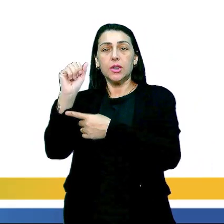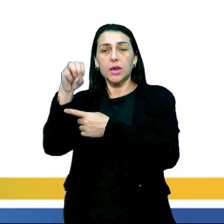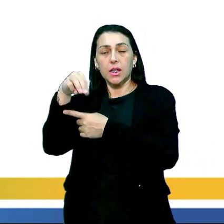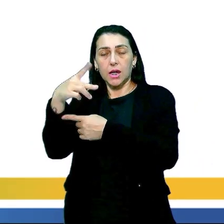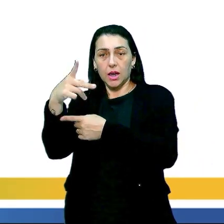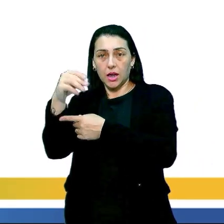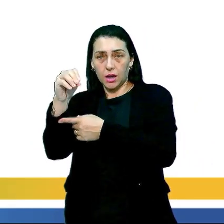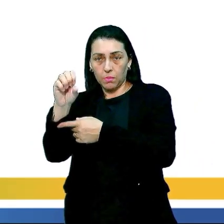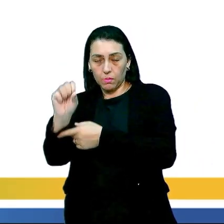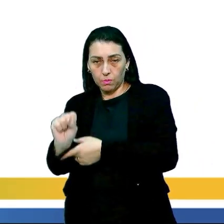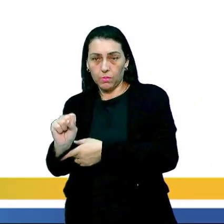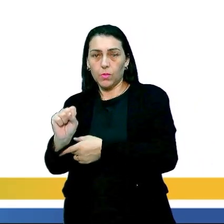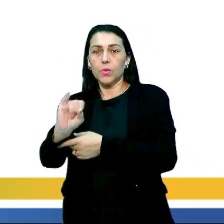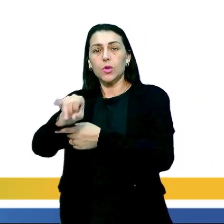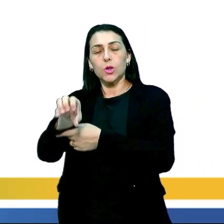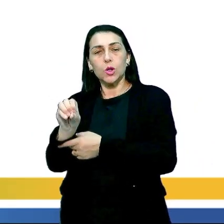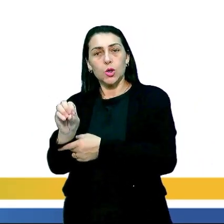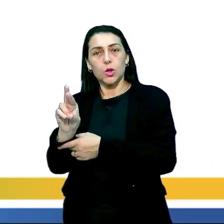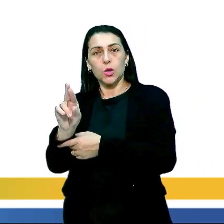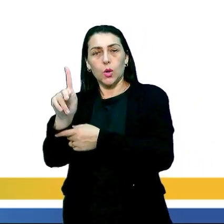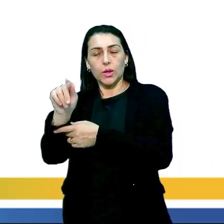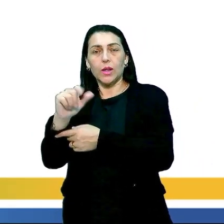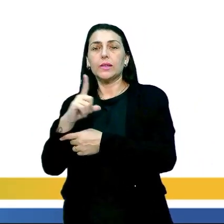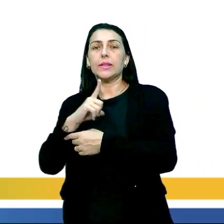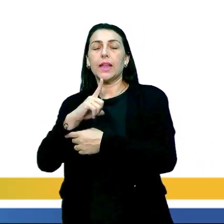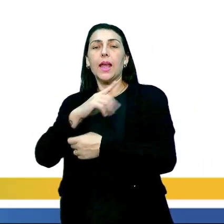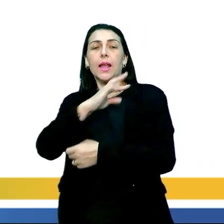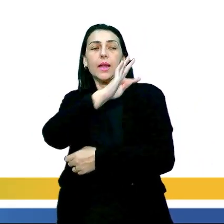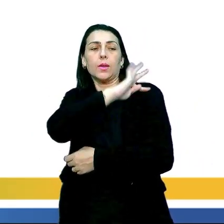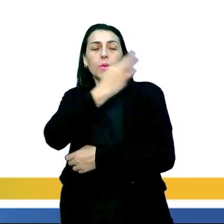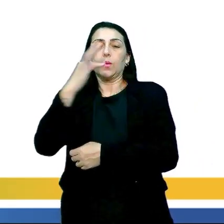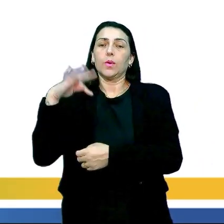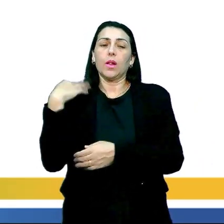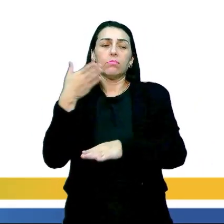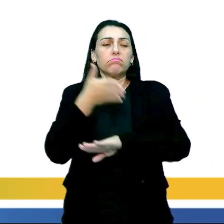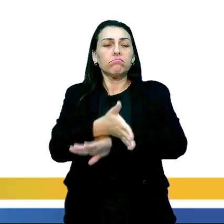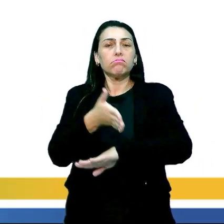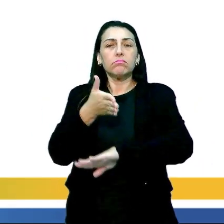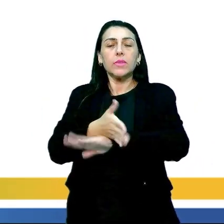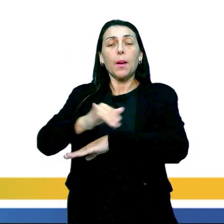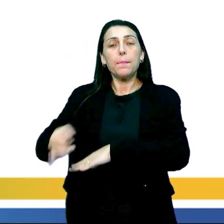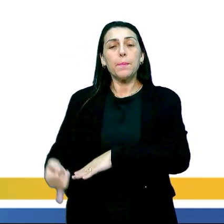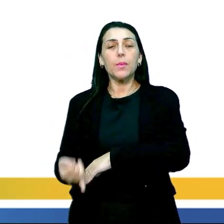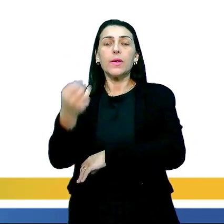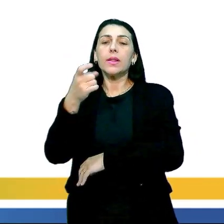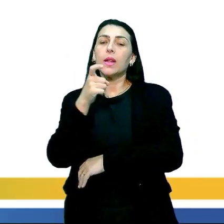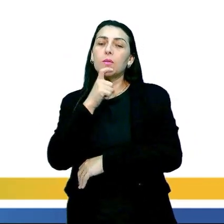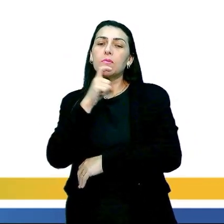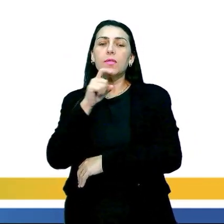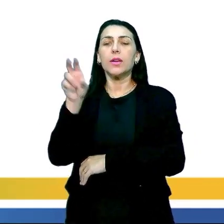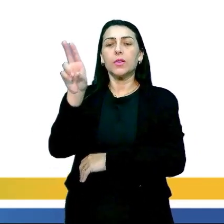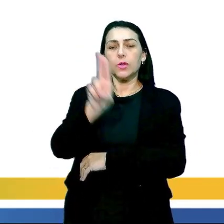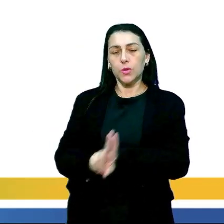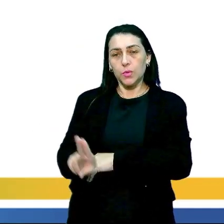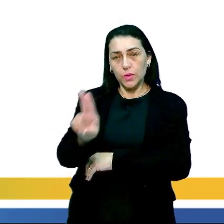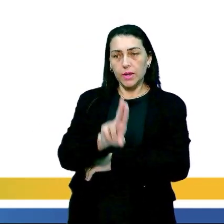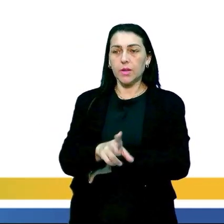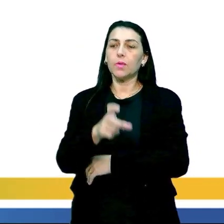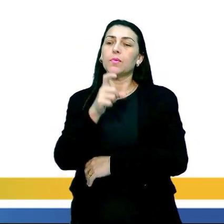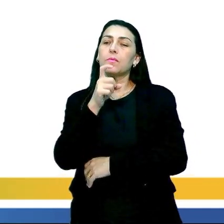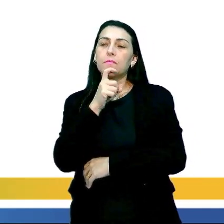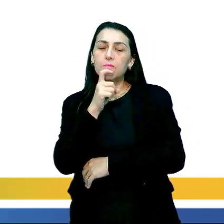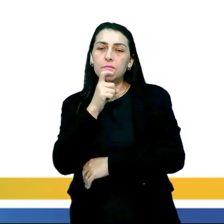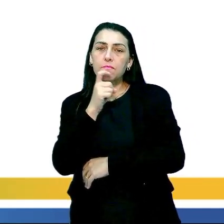ser uma cidade que recebe turistas justamente para aproveitar aí do frio. Então, eles utilizam o frio como